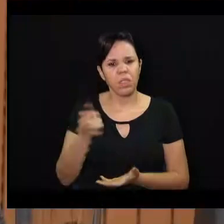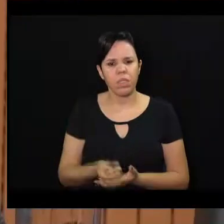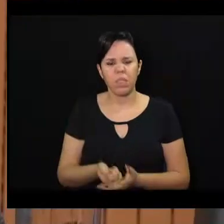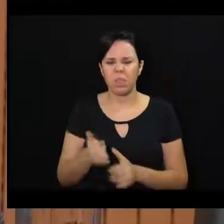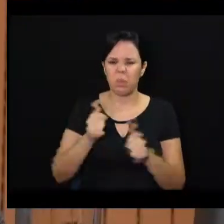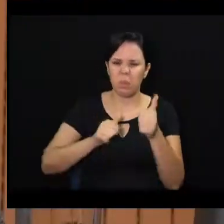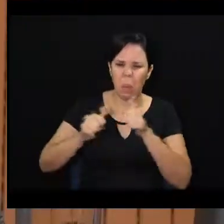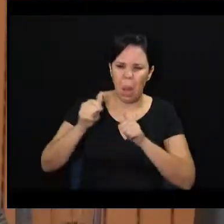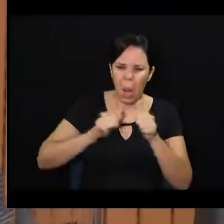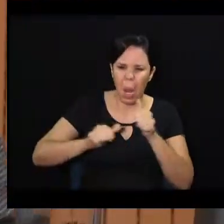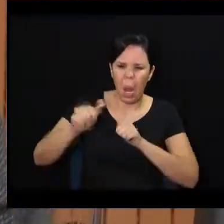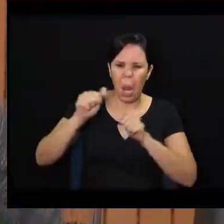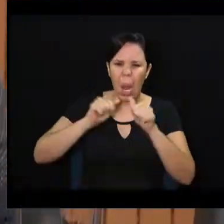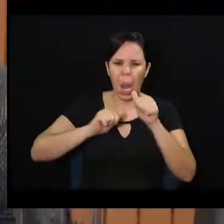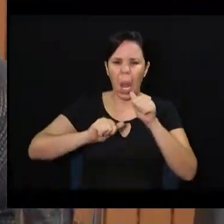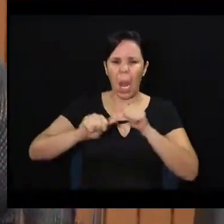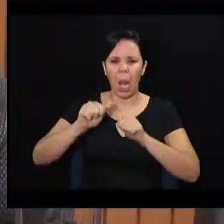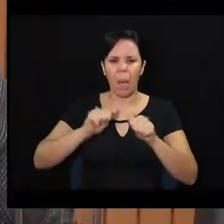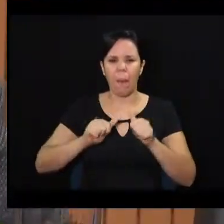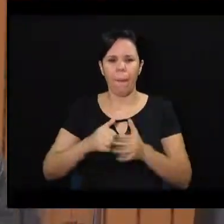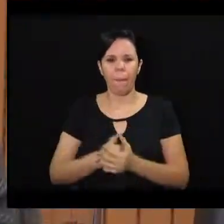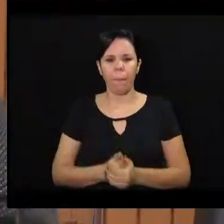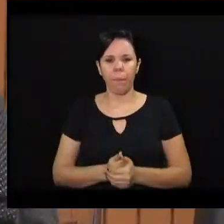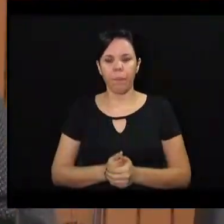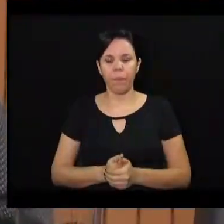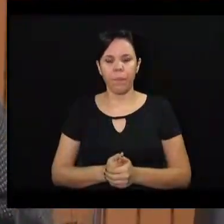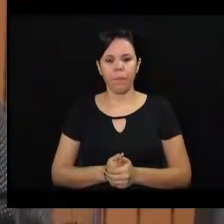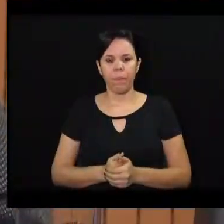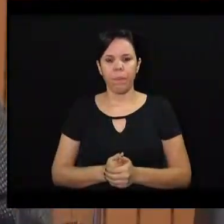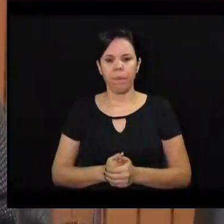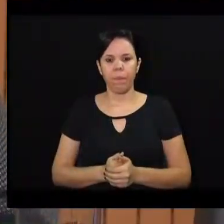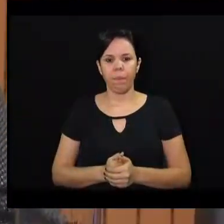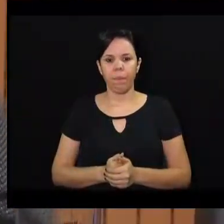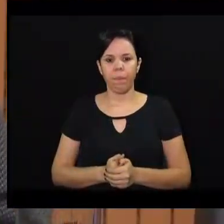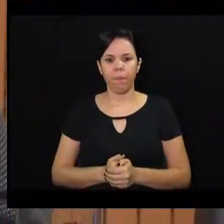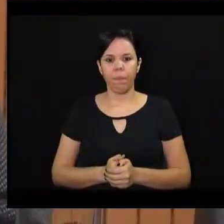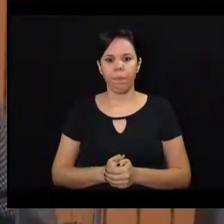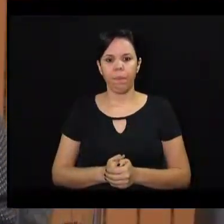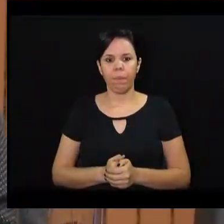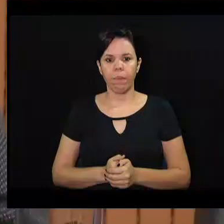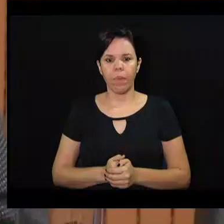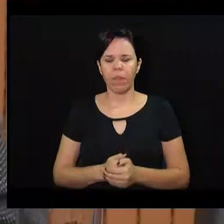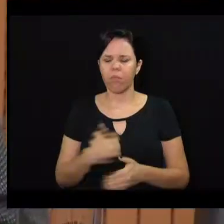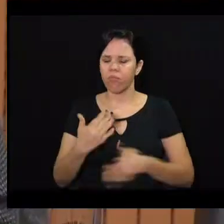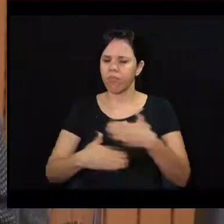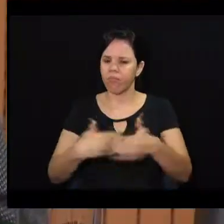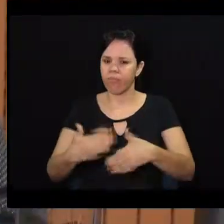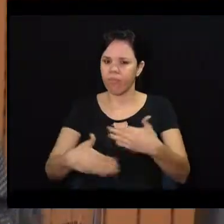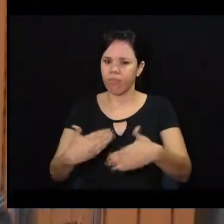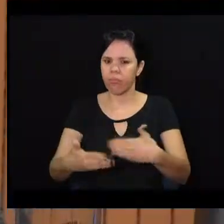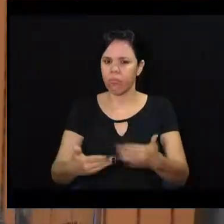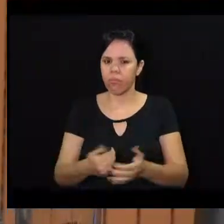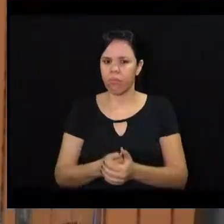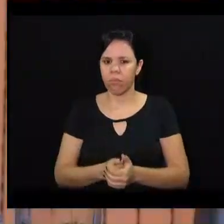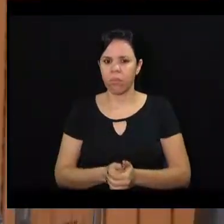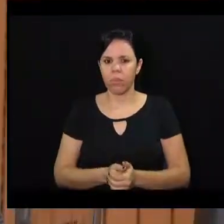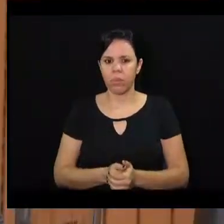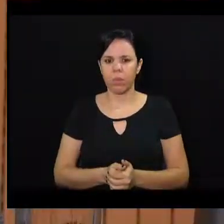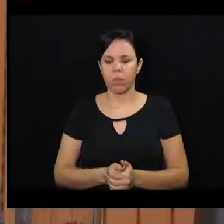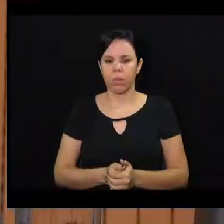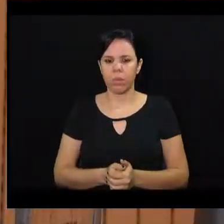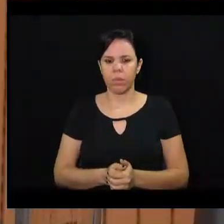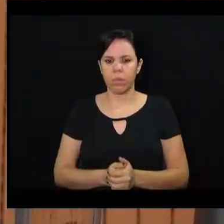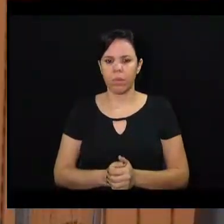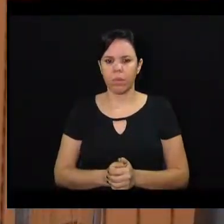bebida alcoólica, onde eu bebia socialmente. E com o decorrer do tempo, do nada, foi